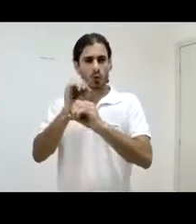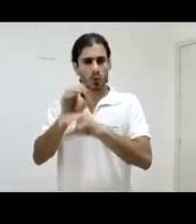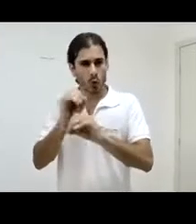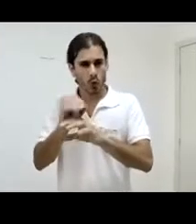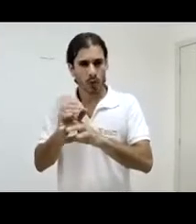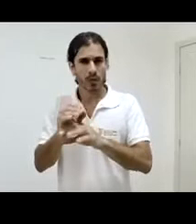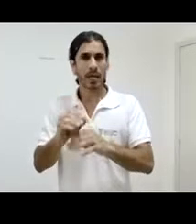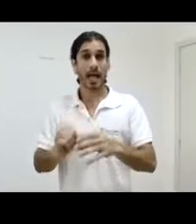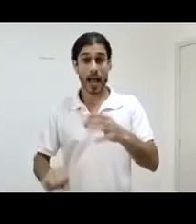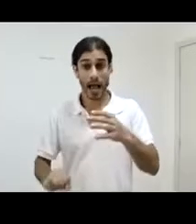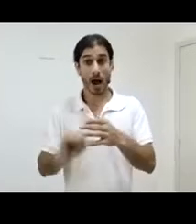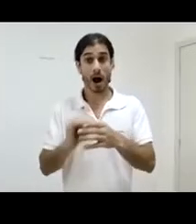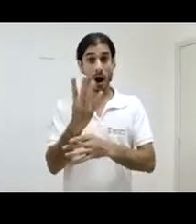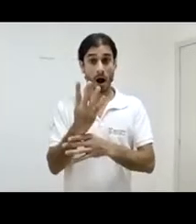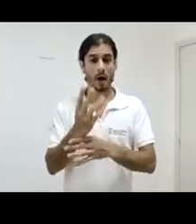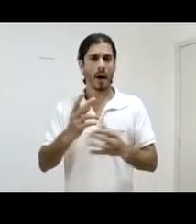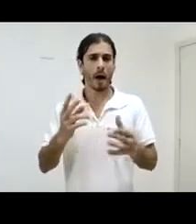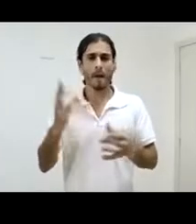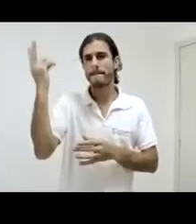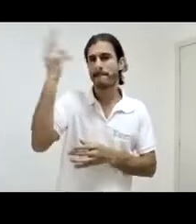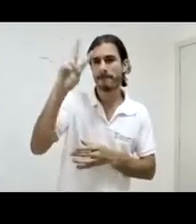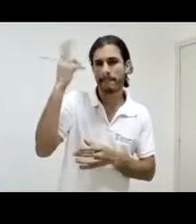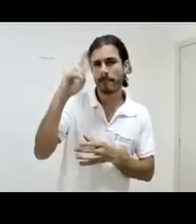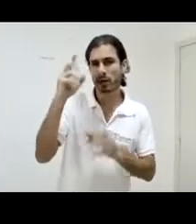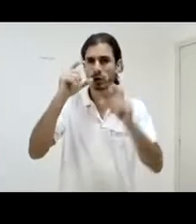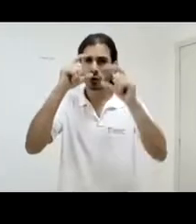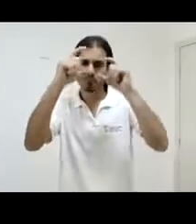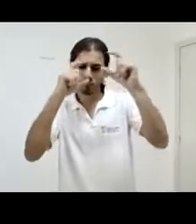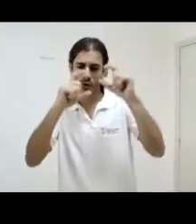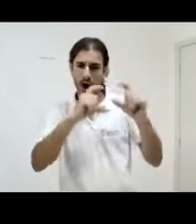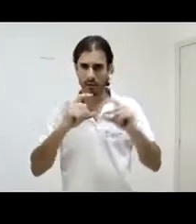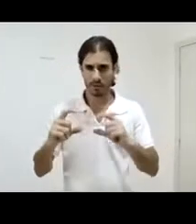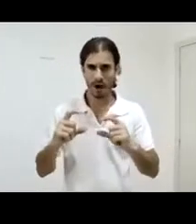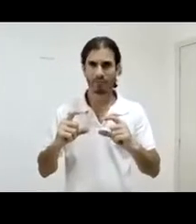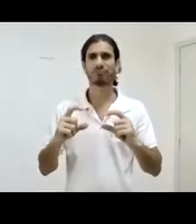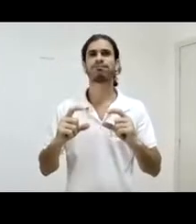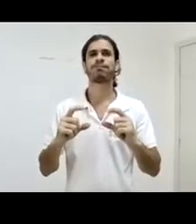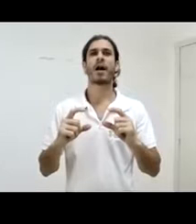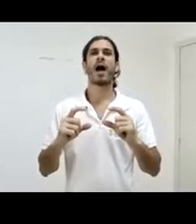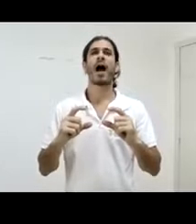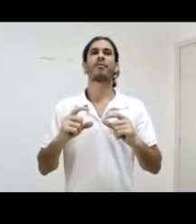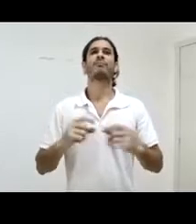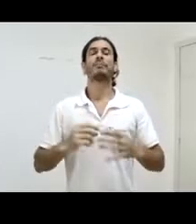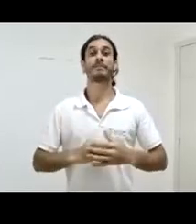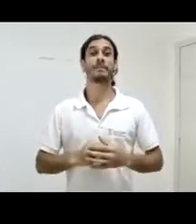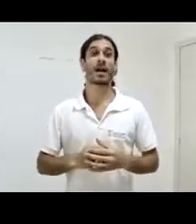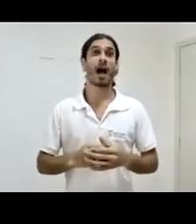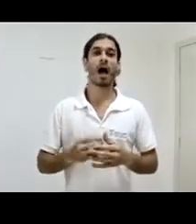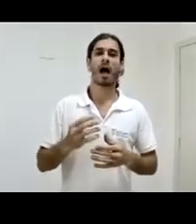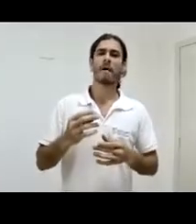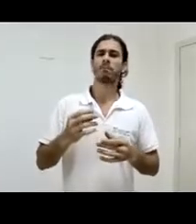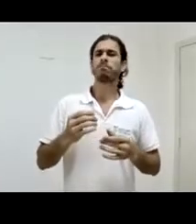virtual. Nessa história em quadrinhos, nós vamos ter um personagem que vai identificar quais são as